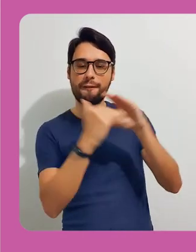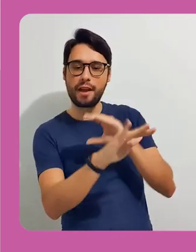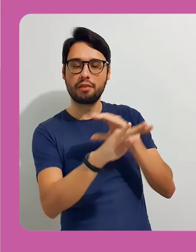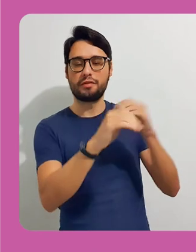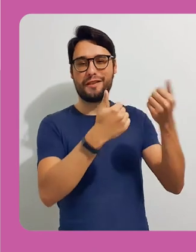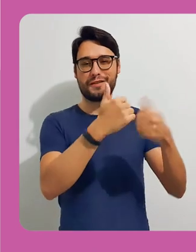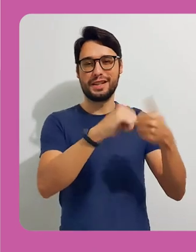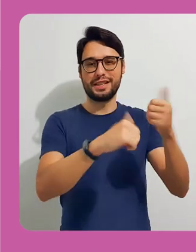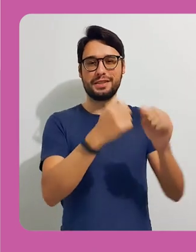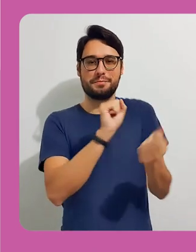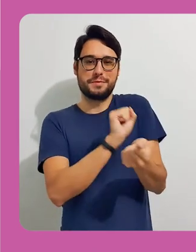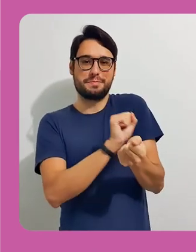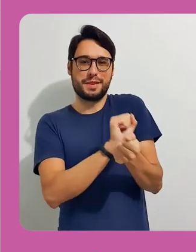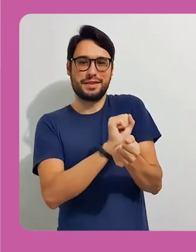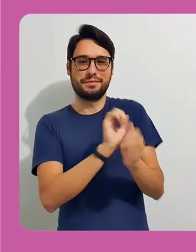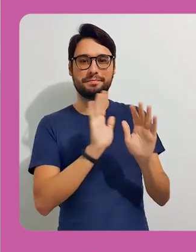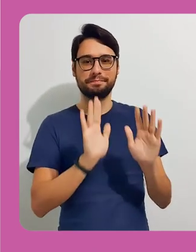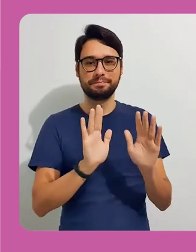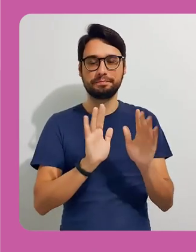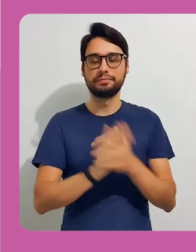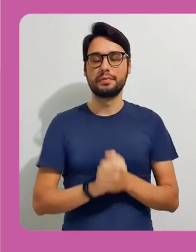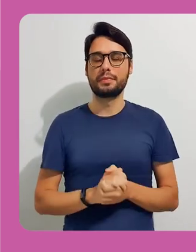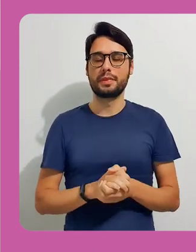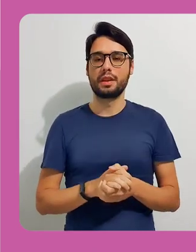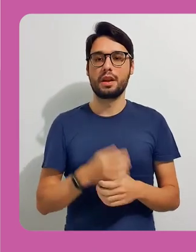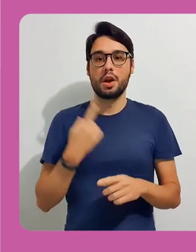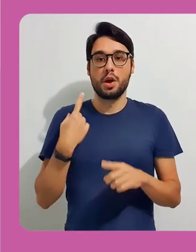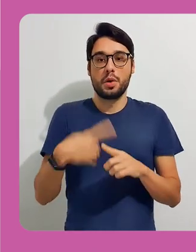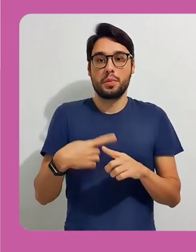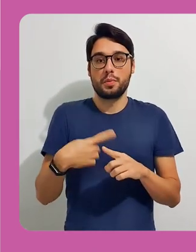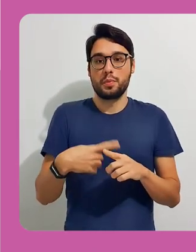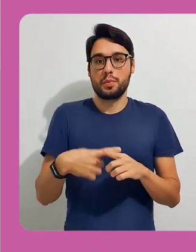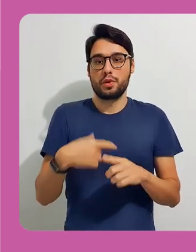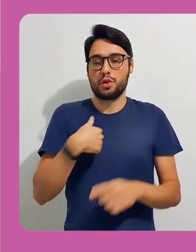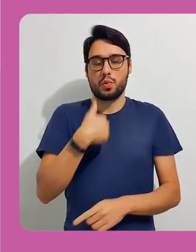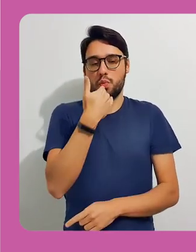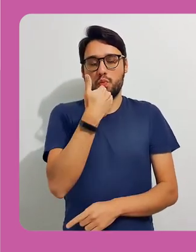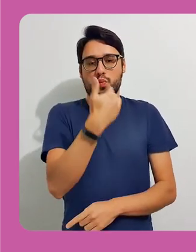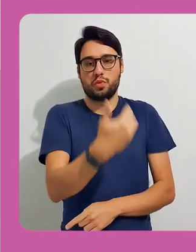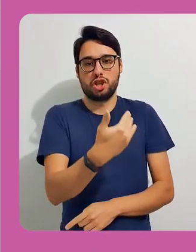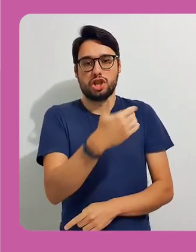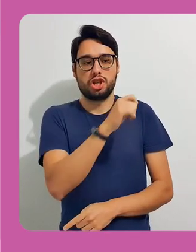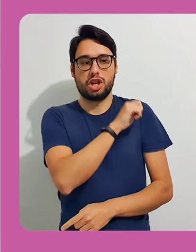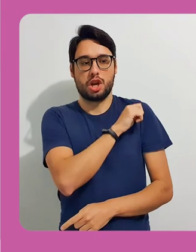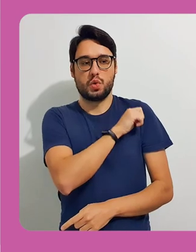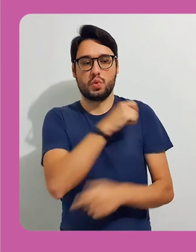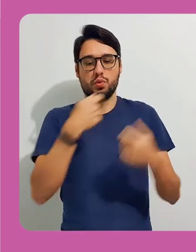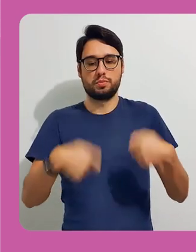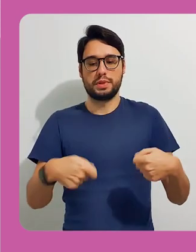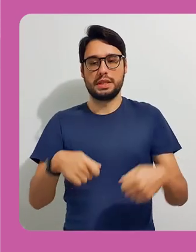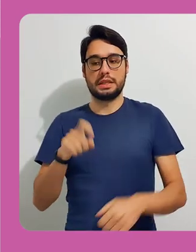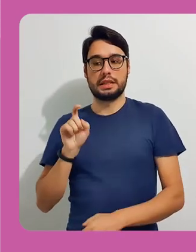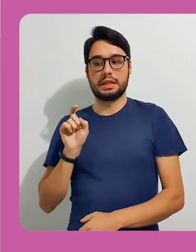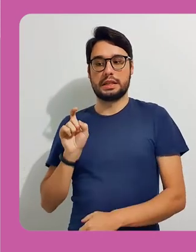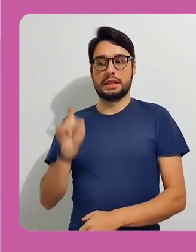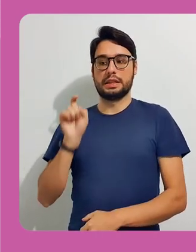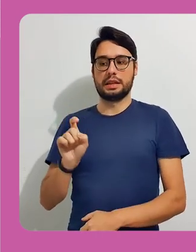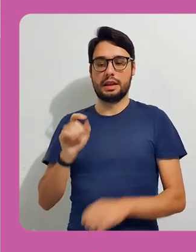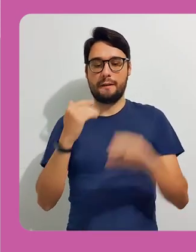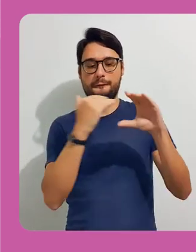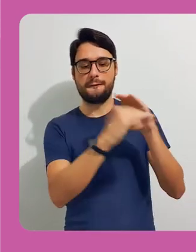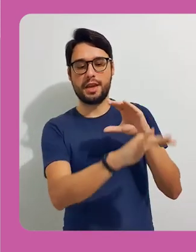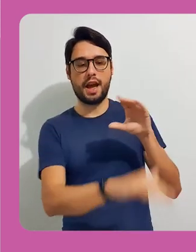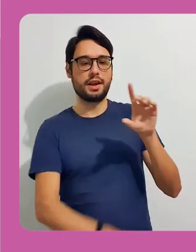da tarefa aí eu salvo mudanças não aparece para mim